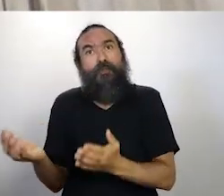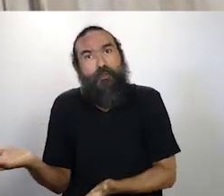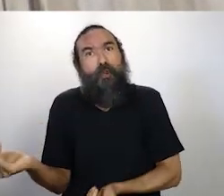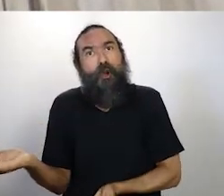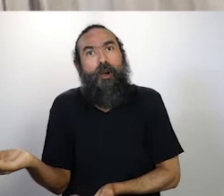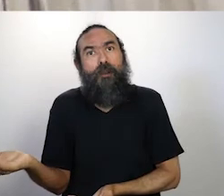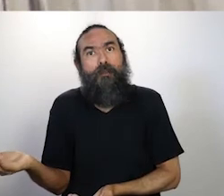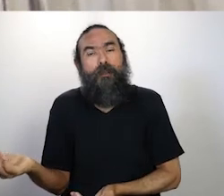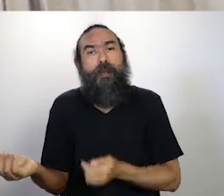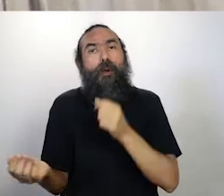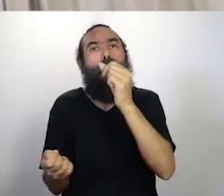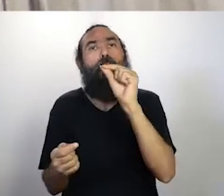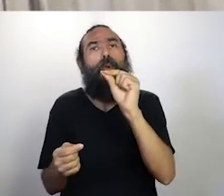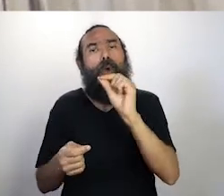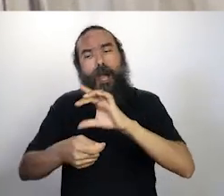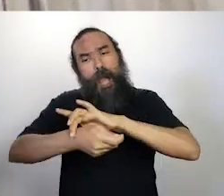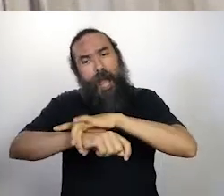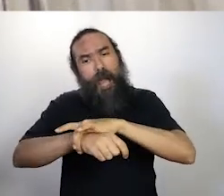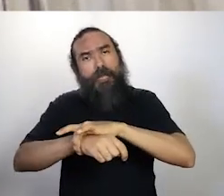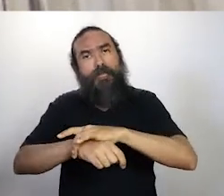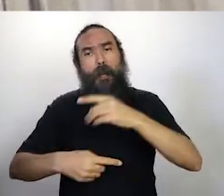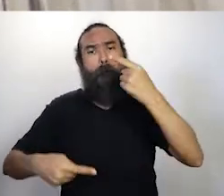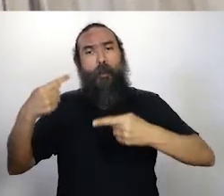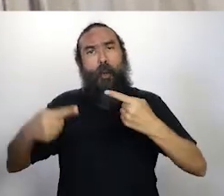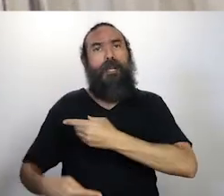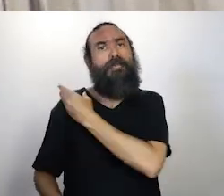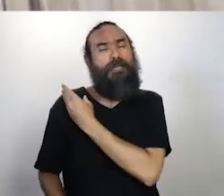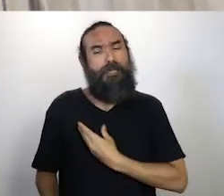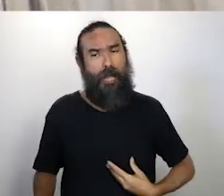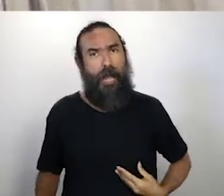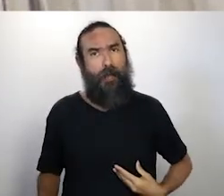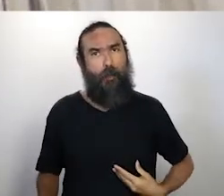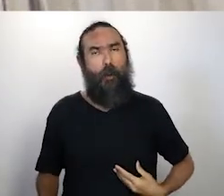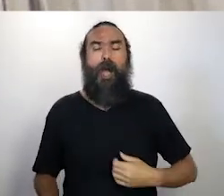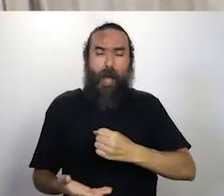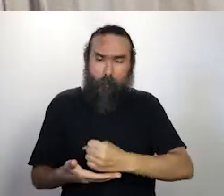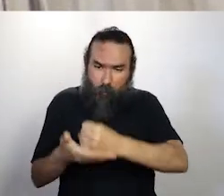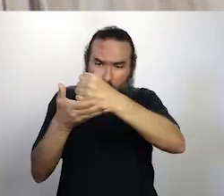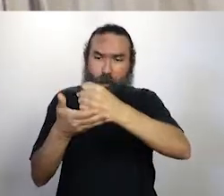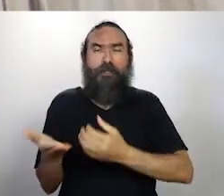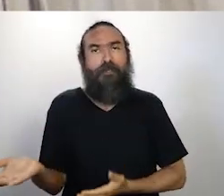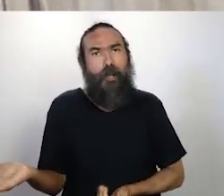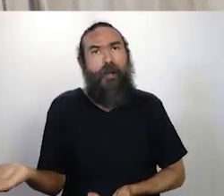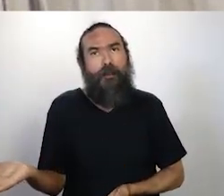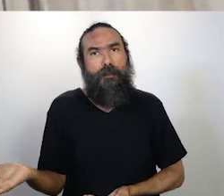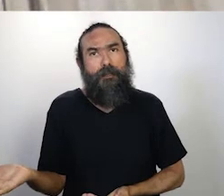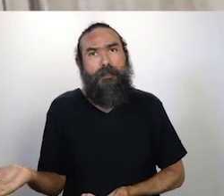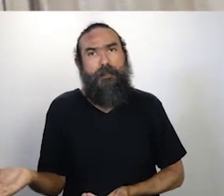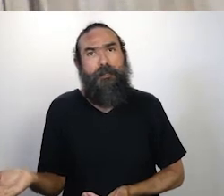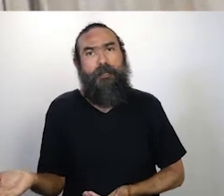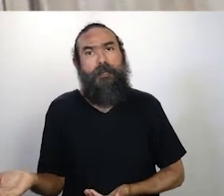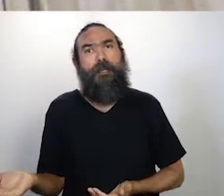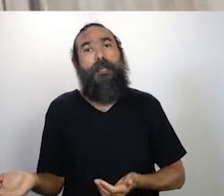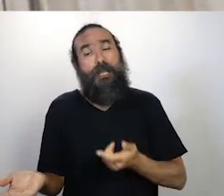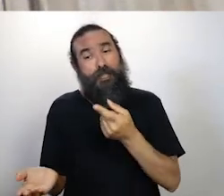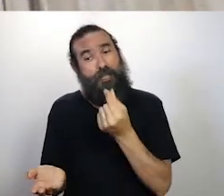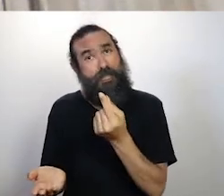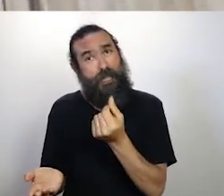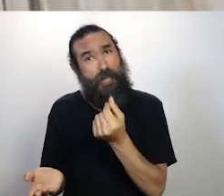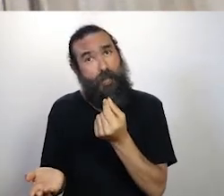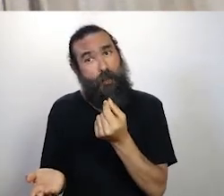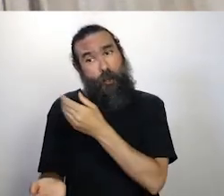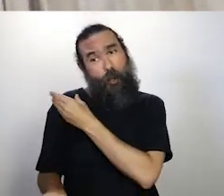a política de Estado, como alguém mencionou, seja implementada, né? E que, com a política de Estado, a gente tenha orçamento para financiar,